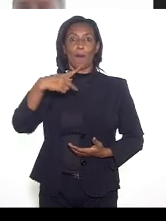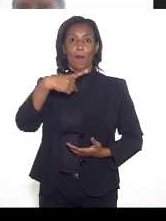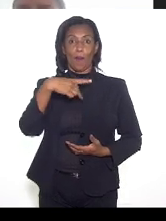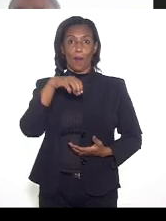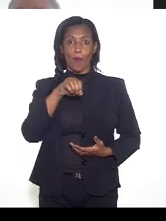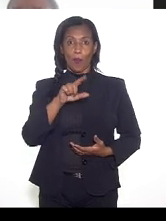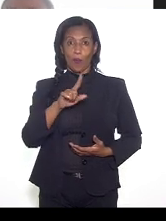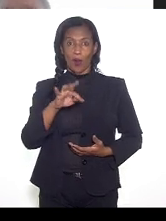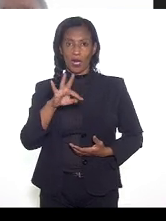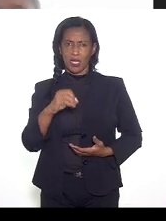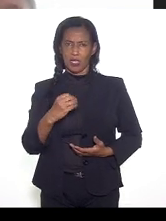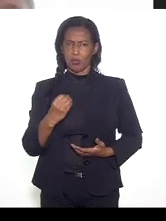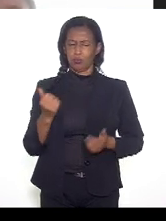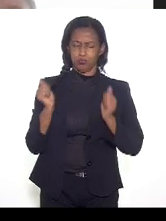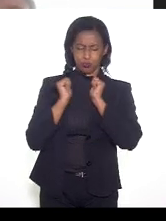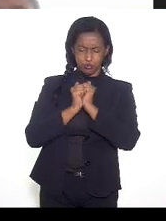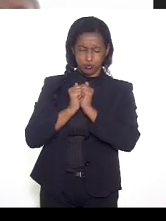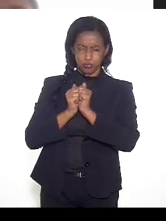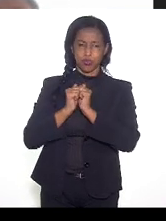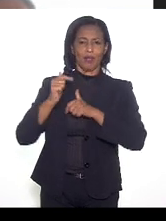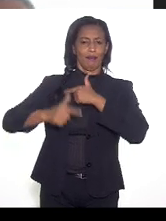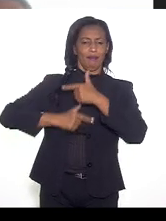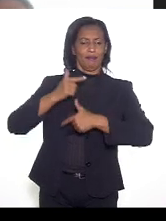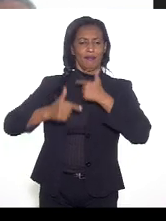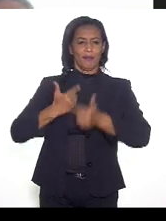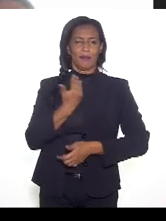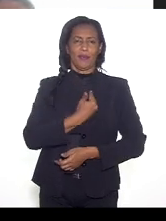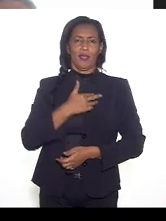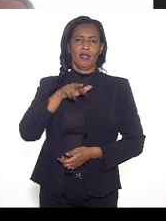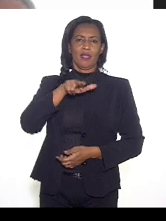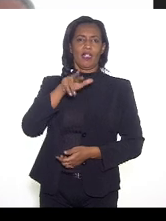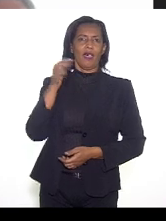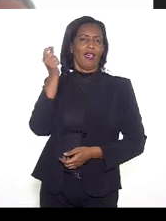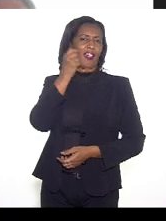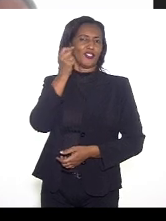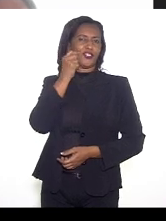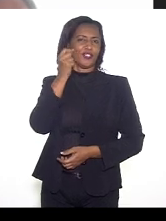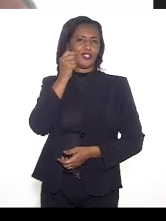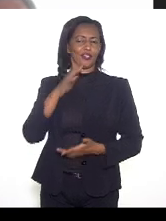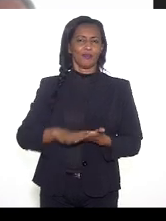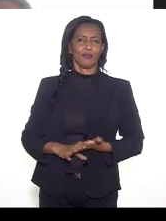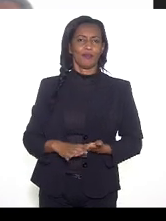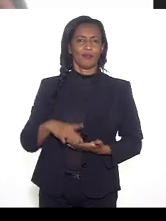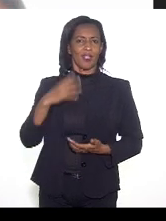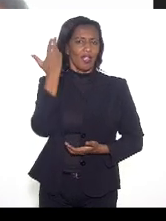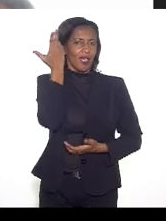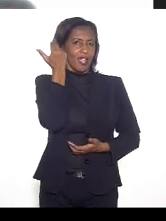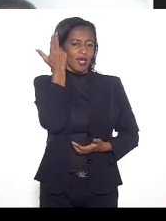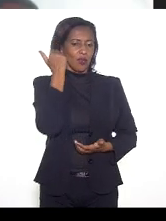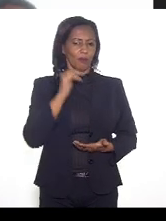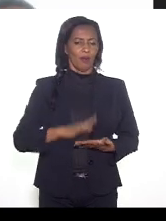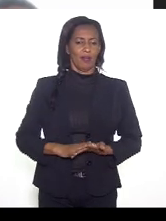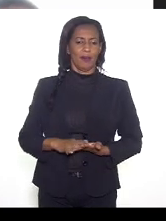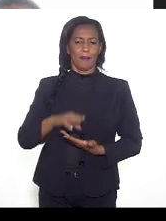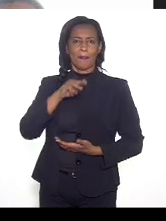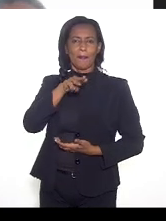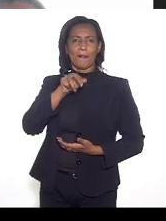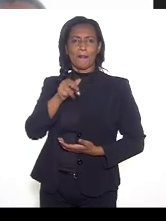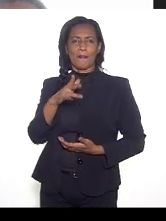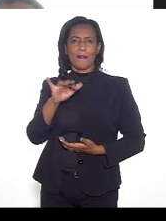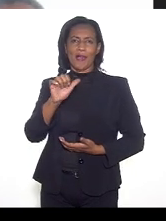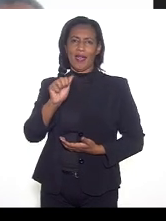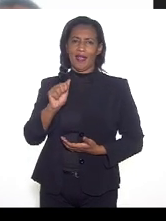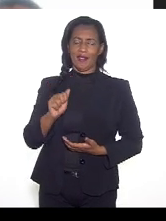Polito, companheiro de muitas lutas aí, ao meu amigo, meu irmão, deputado Ratinho, deputado Eliomar, deputada Marta